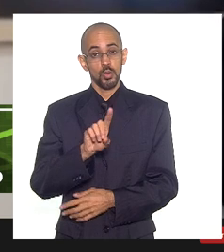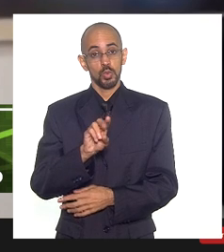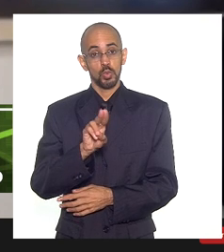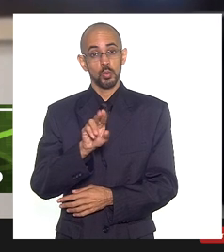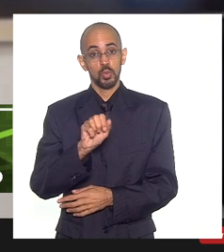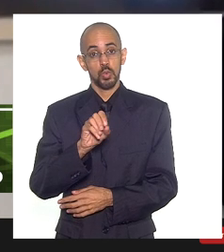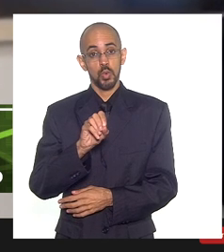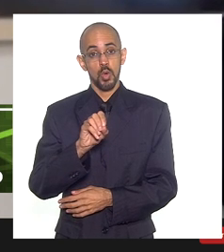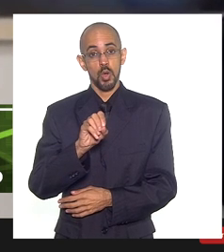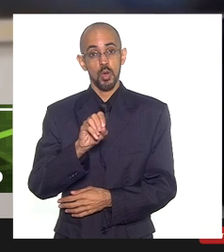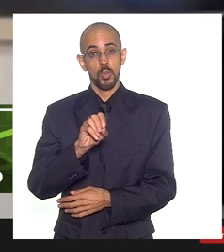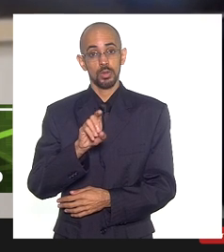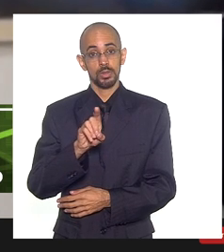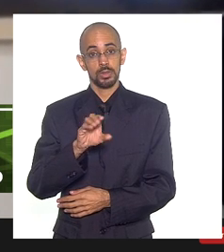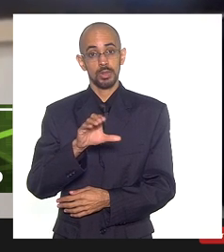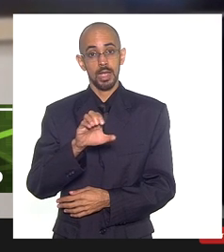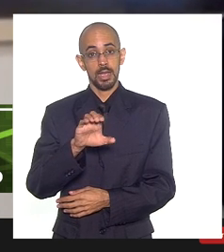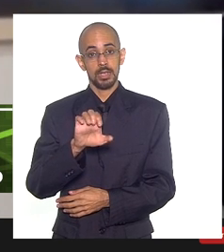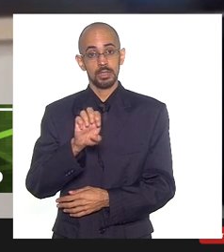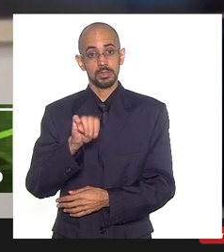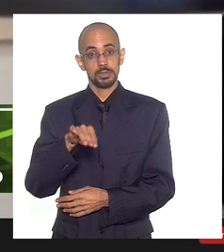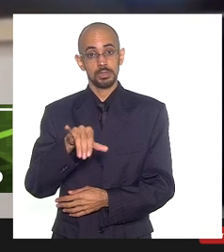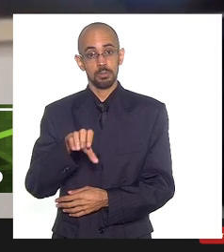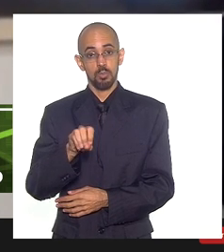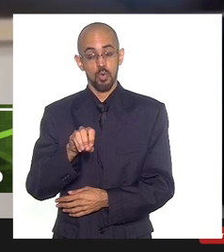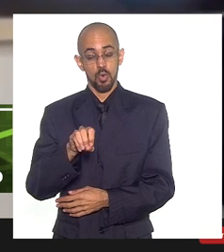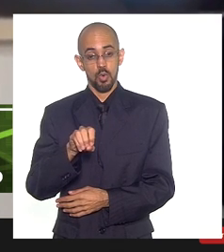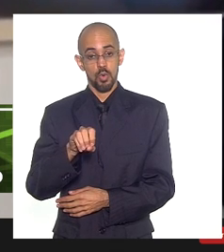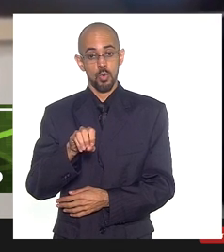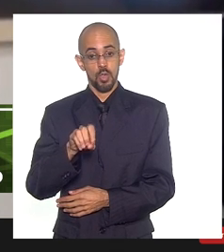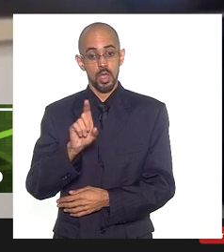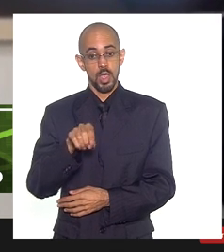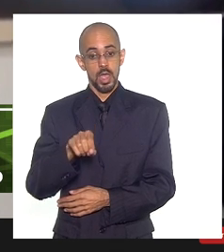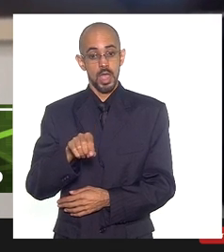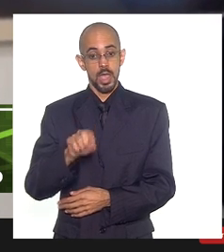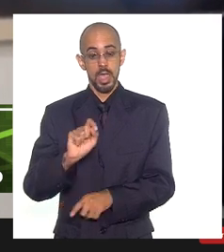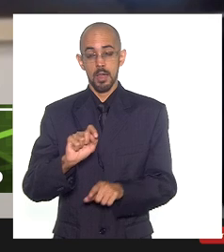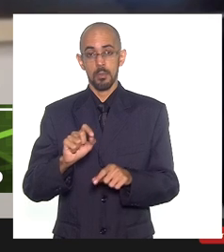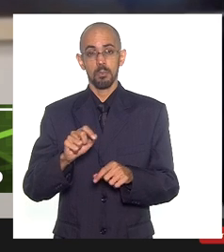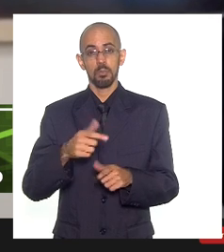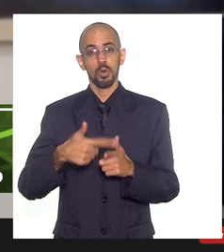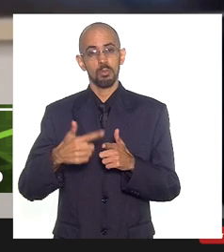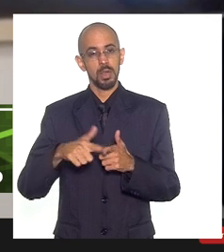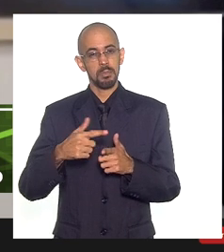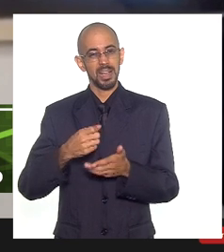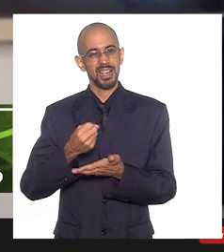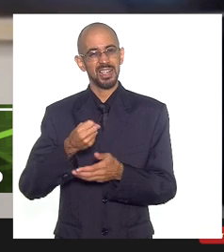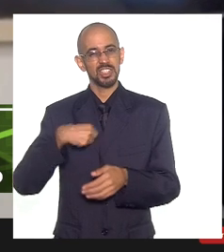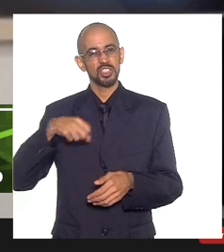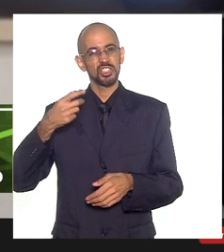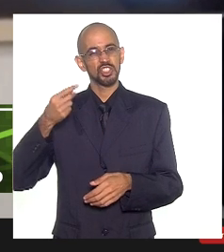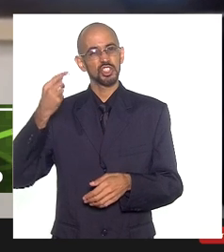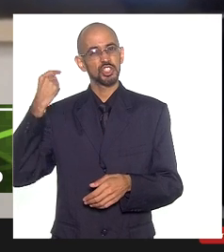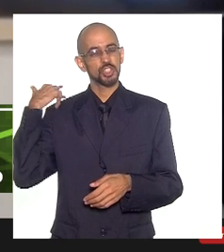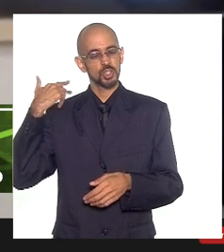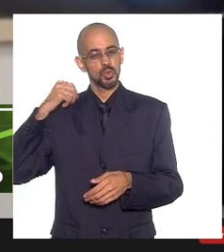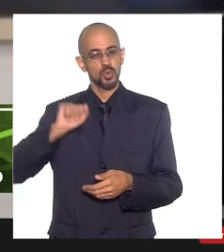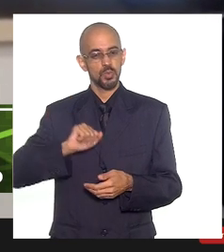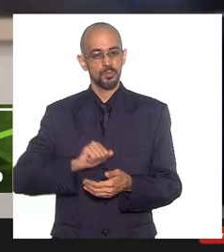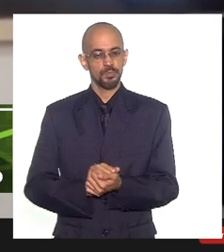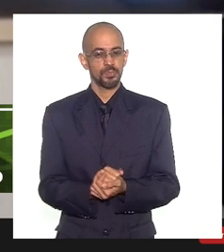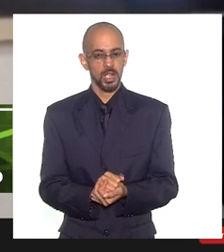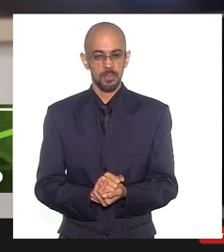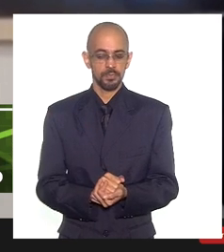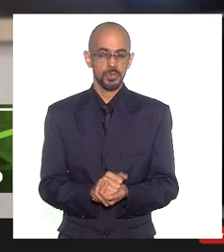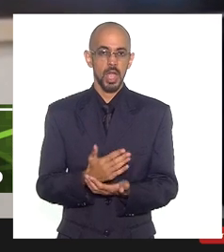muito antiga, tinha a ver com a própria Constituição do Estado antes. Parece que houve algum momento em que algum